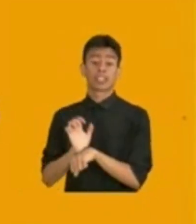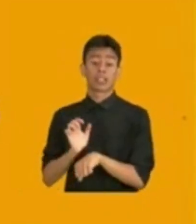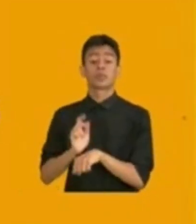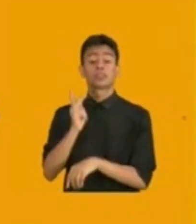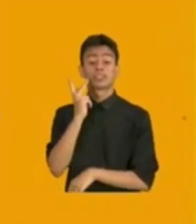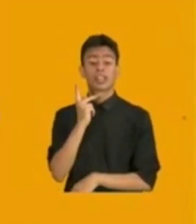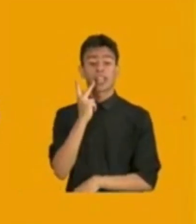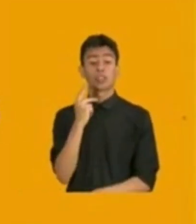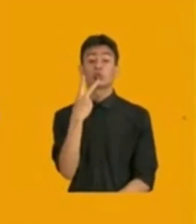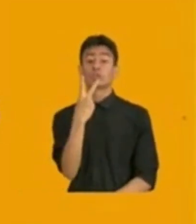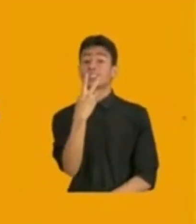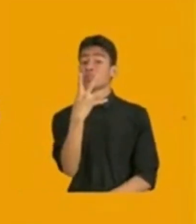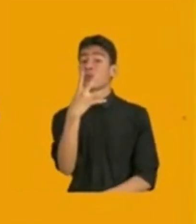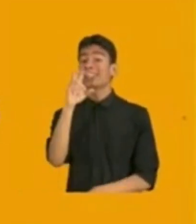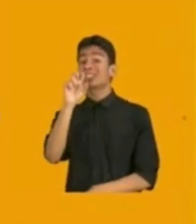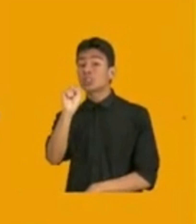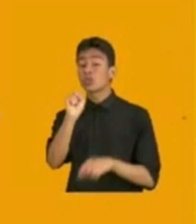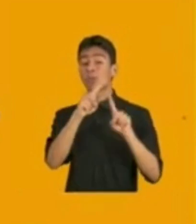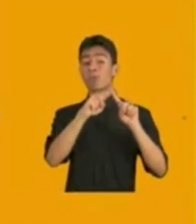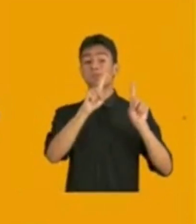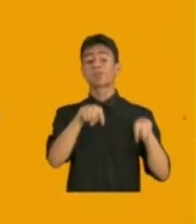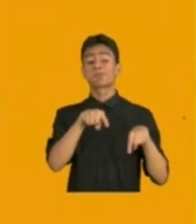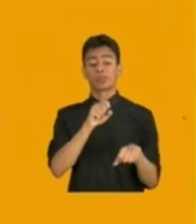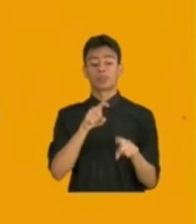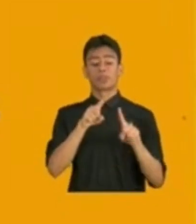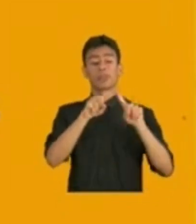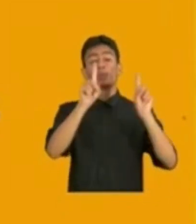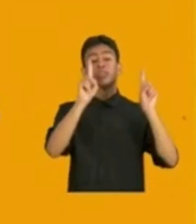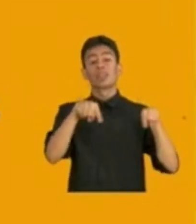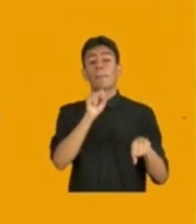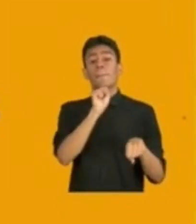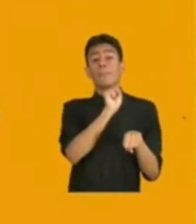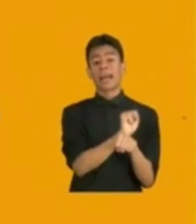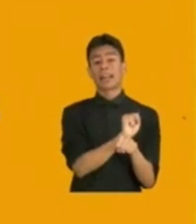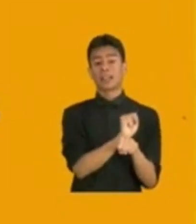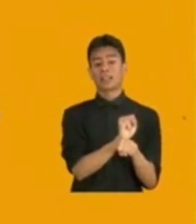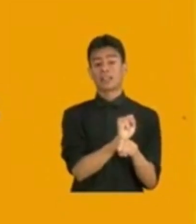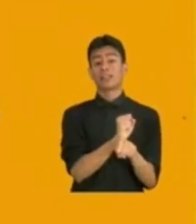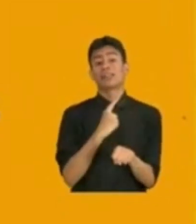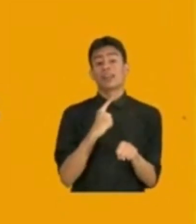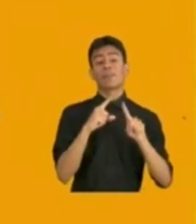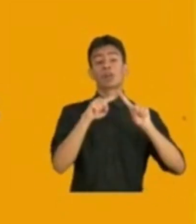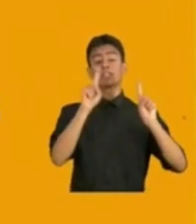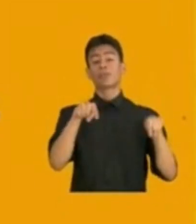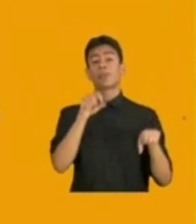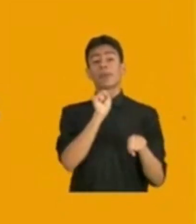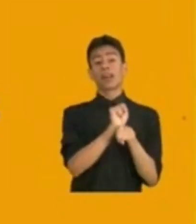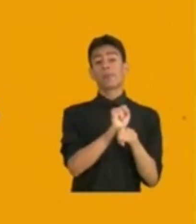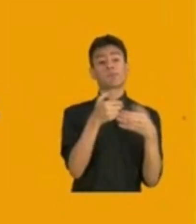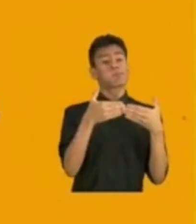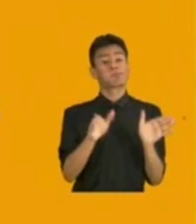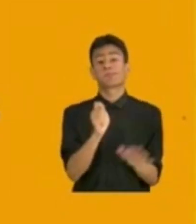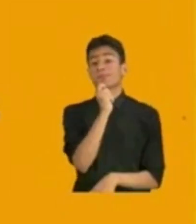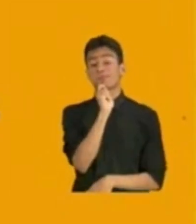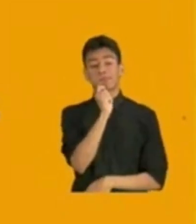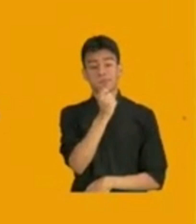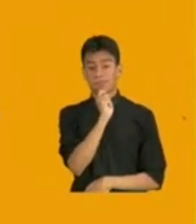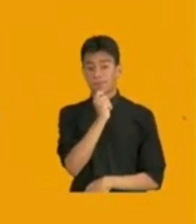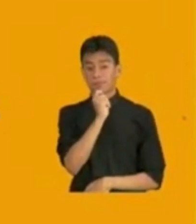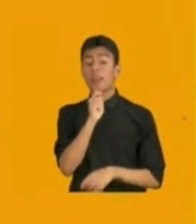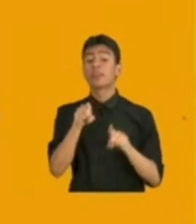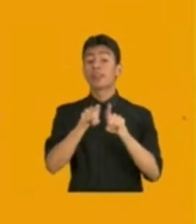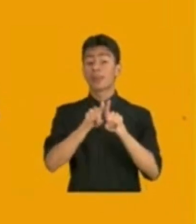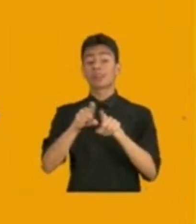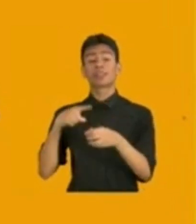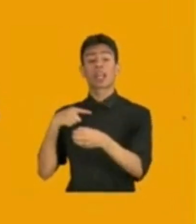obras. Onde é que nós pegamos esse número? Pegamos lá na hora do status do CIMEC. Lá diz, quem informa é o